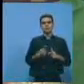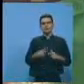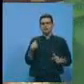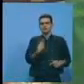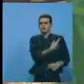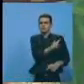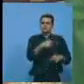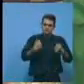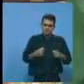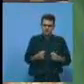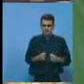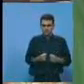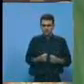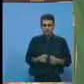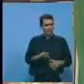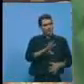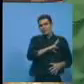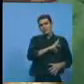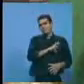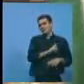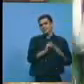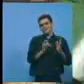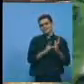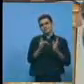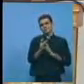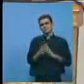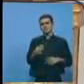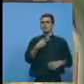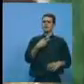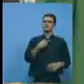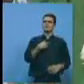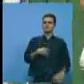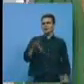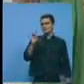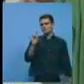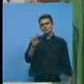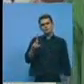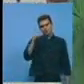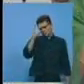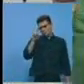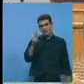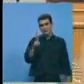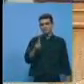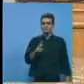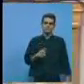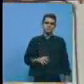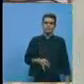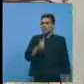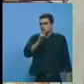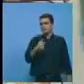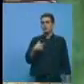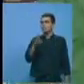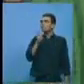Mas sabe qual é o grande drama dos fariseus, do encardido e dos cristãos que ainda não